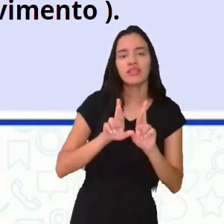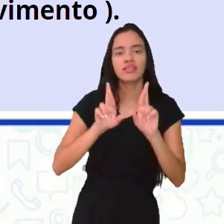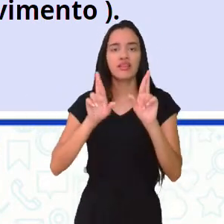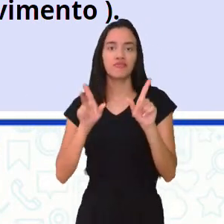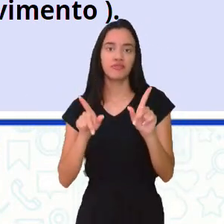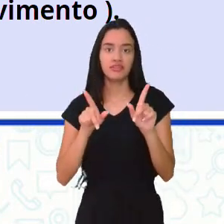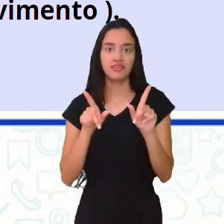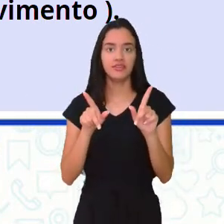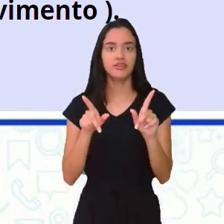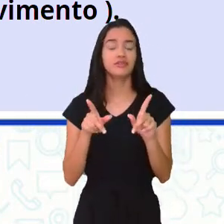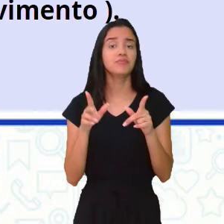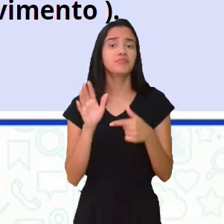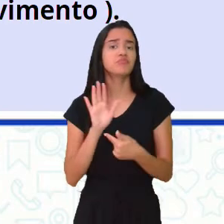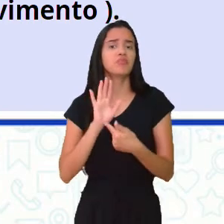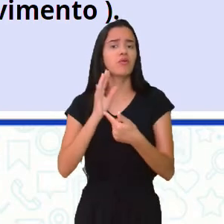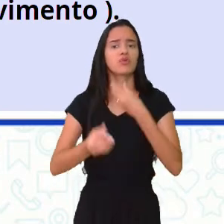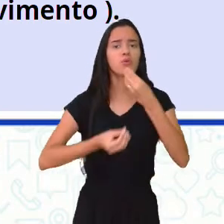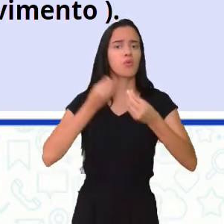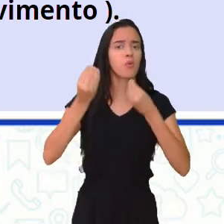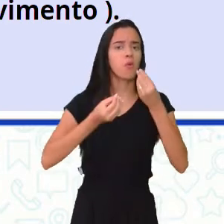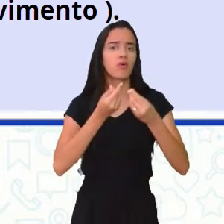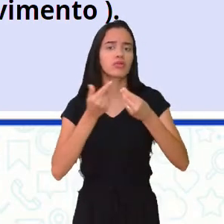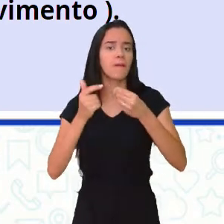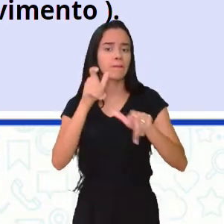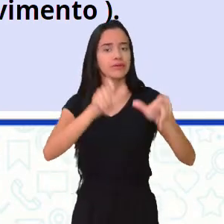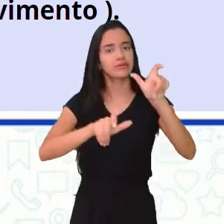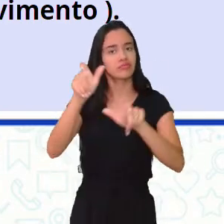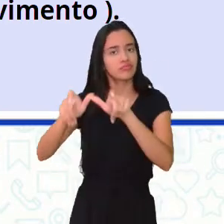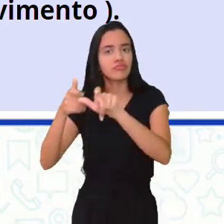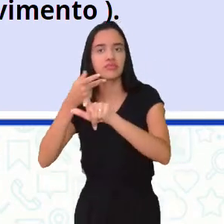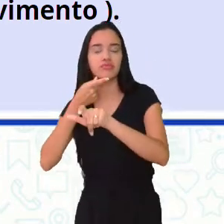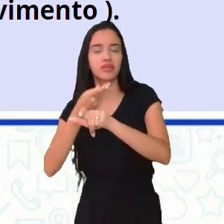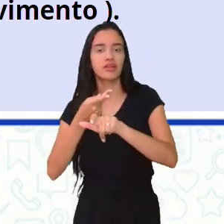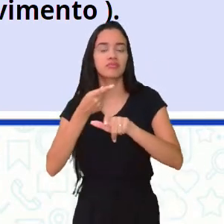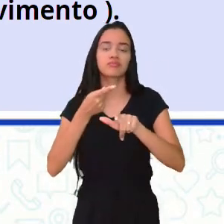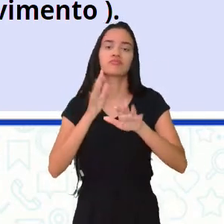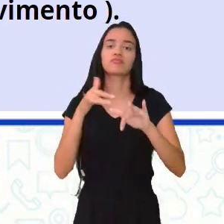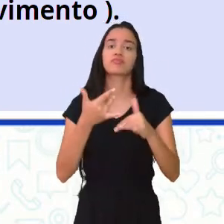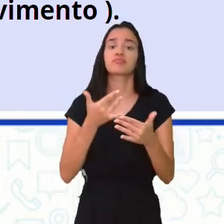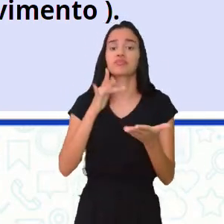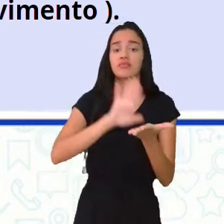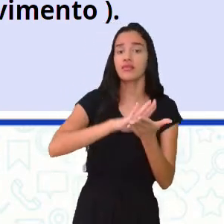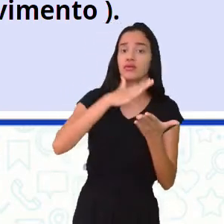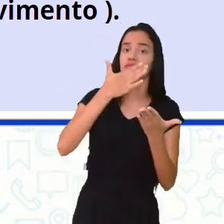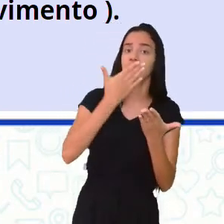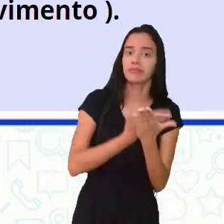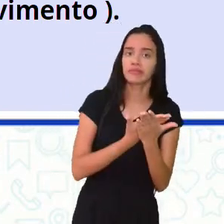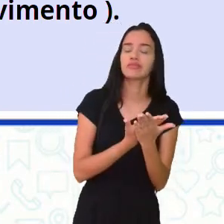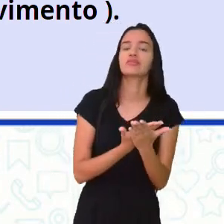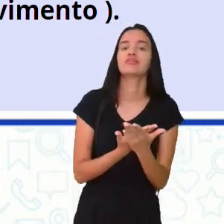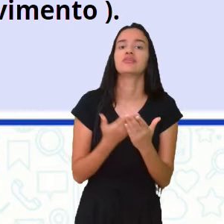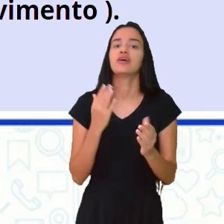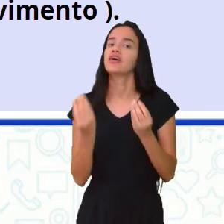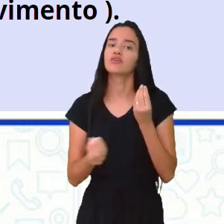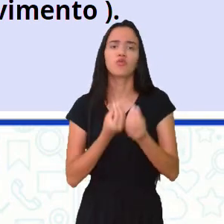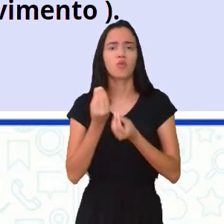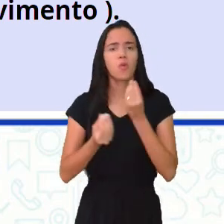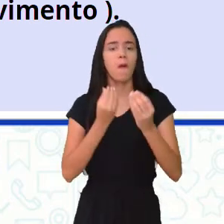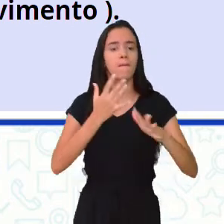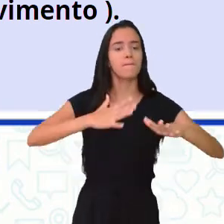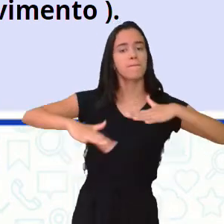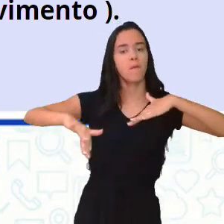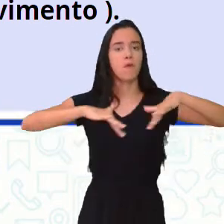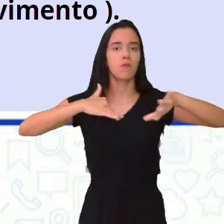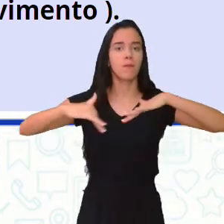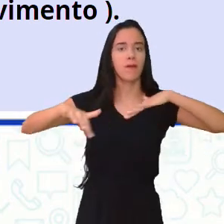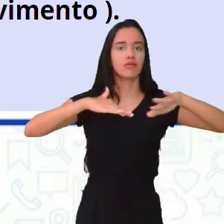indica como as outras personagens devem falar. Rubrica de interpretação e como deve se